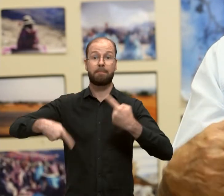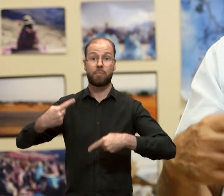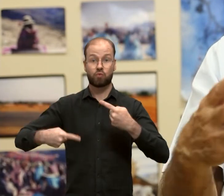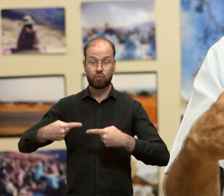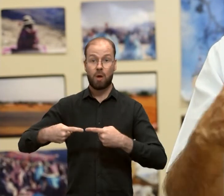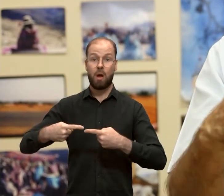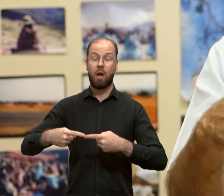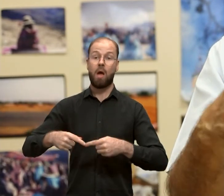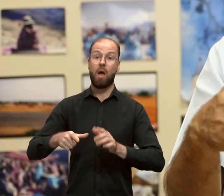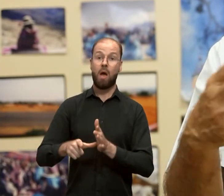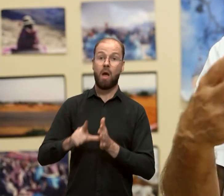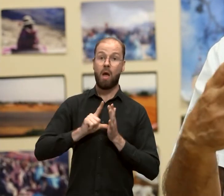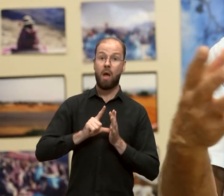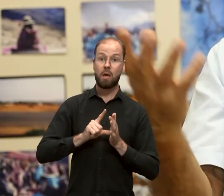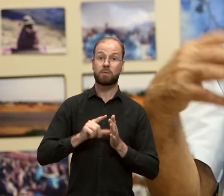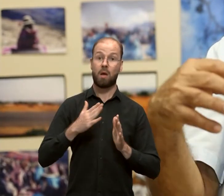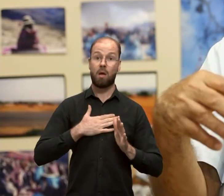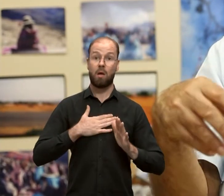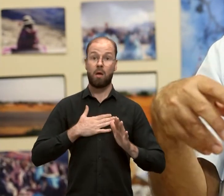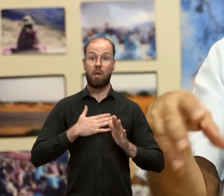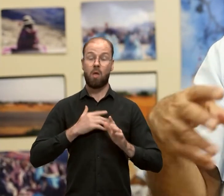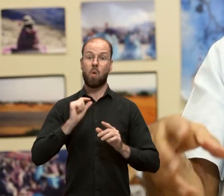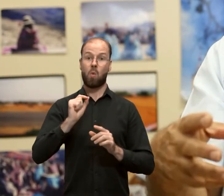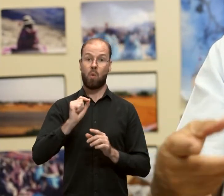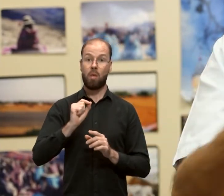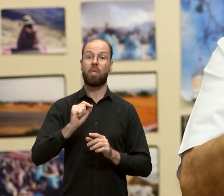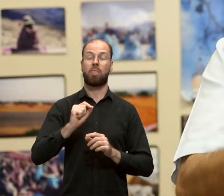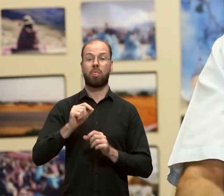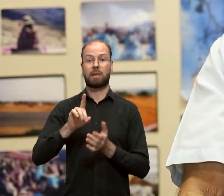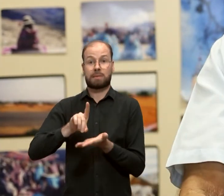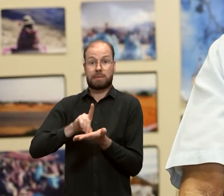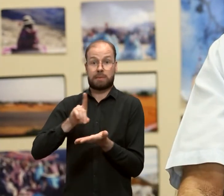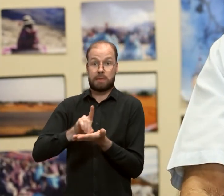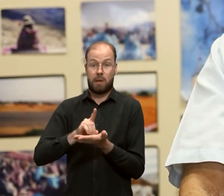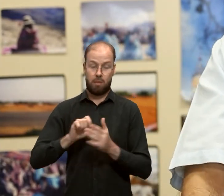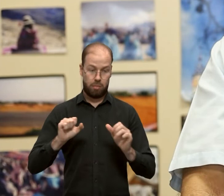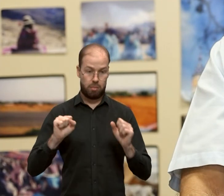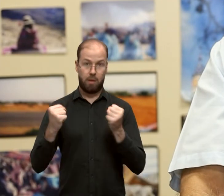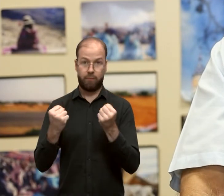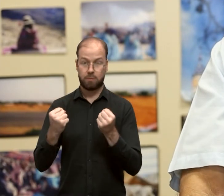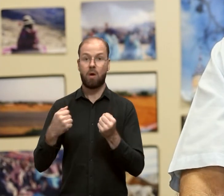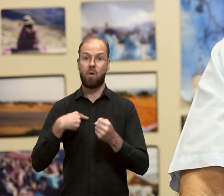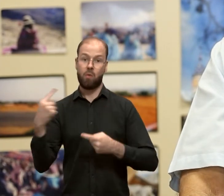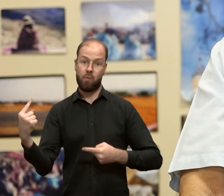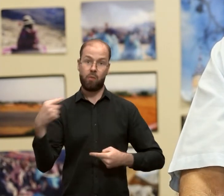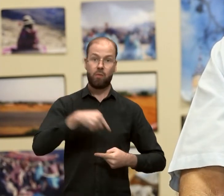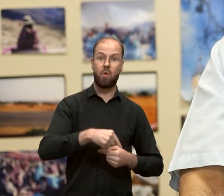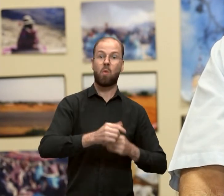antes de defender a tese, eu vim e fiz concurso e entrei na universidade em 71.